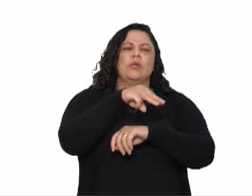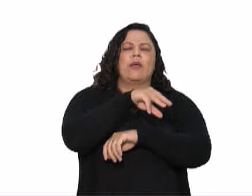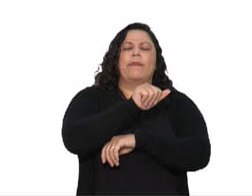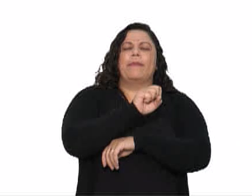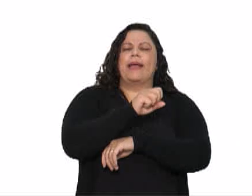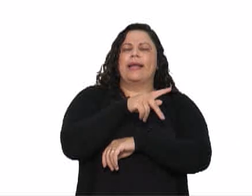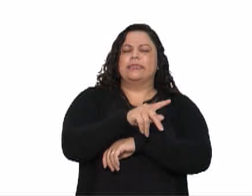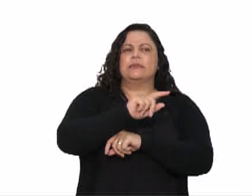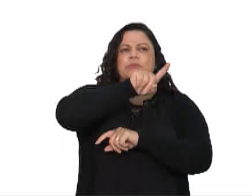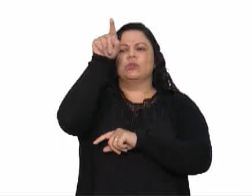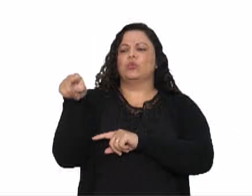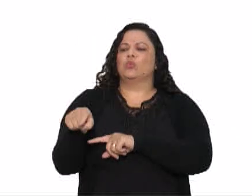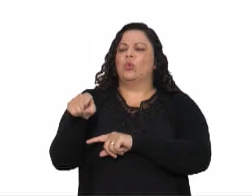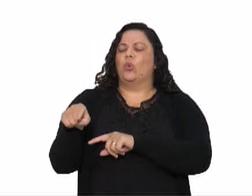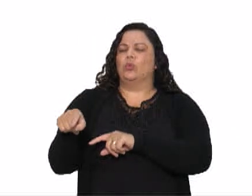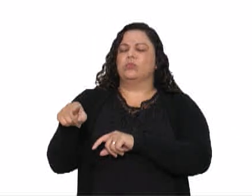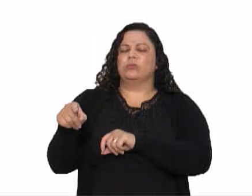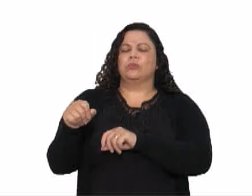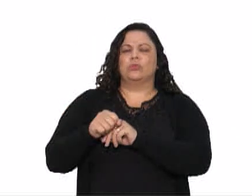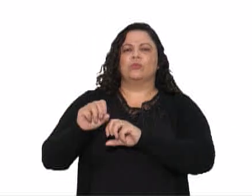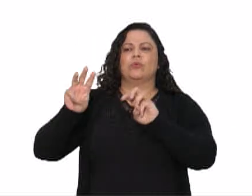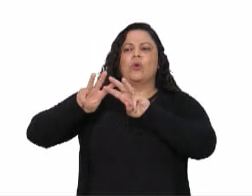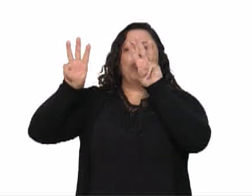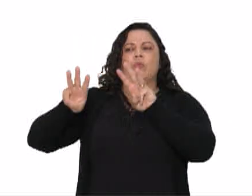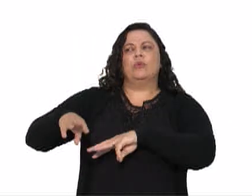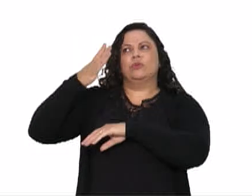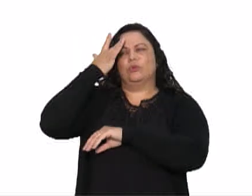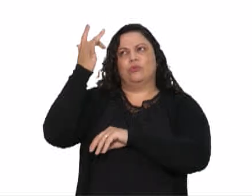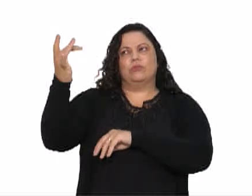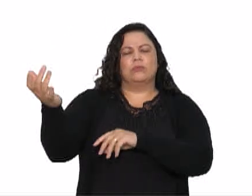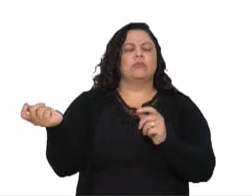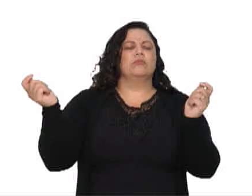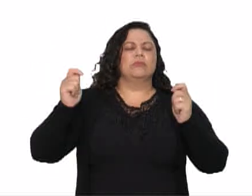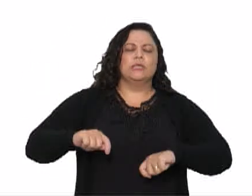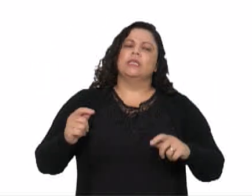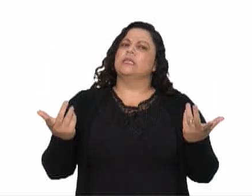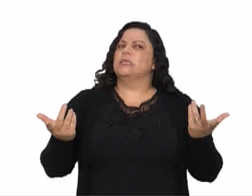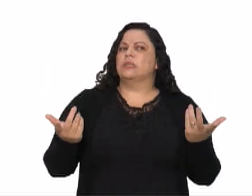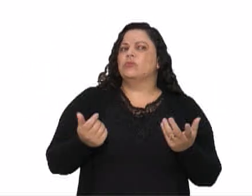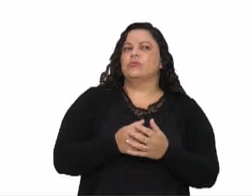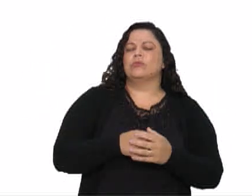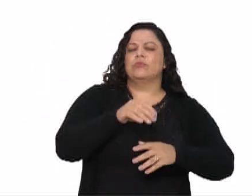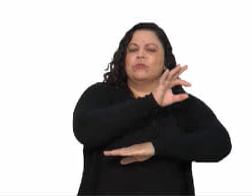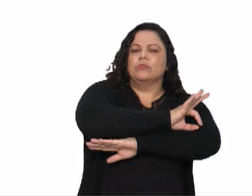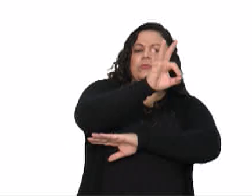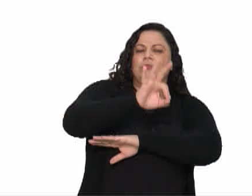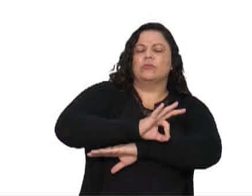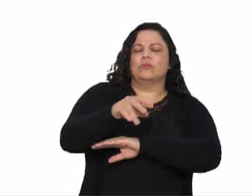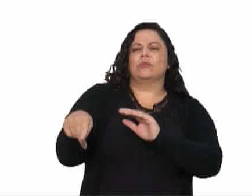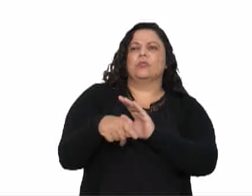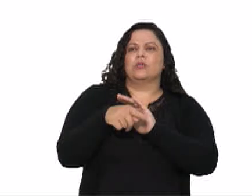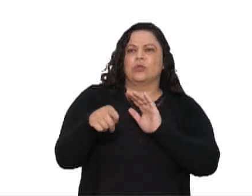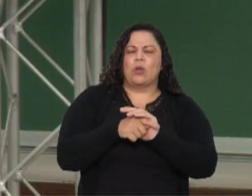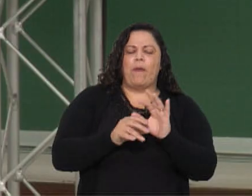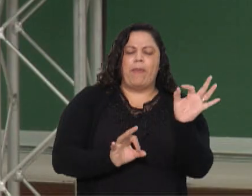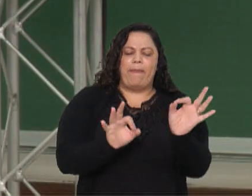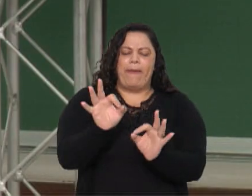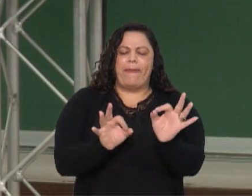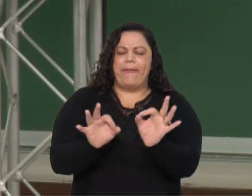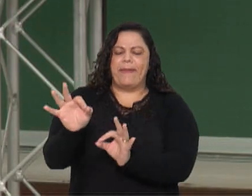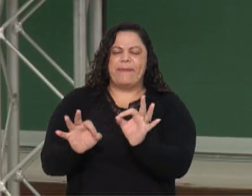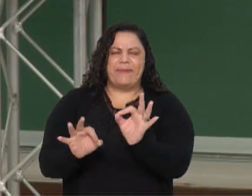lá o Museu do Amanhã, certo? Quando os arquitetos foram fazer esses projetos, eles tiveram que, além